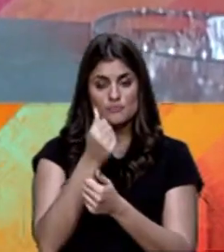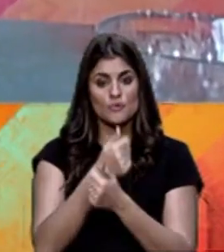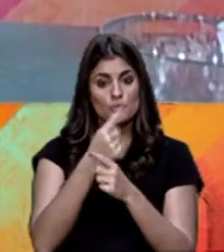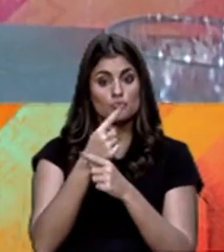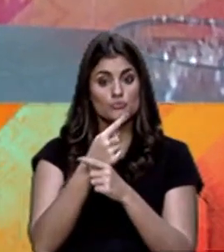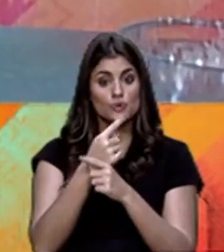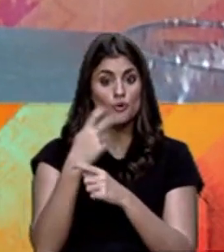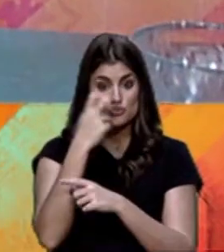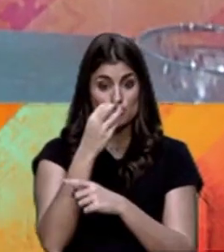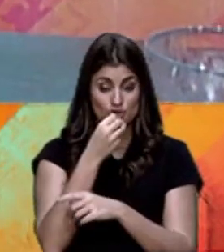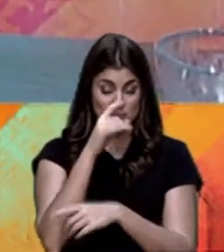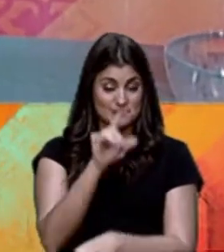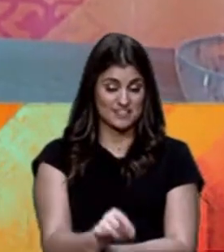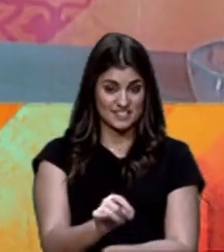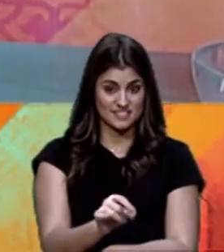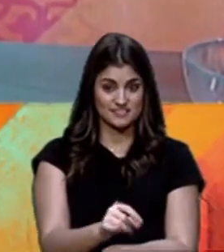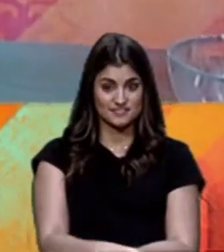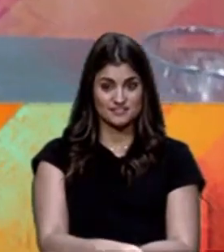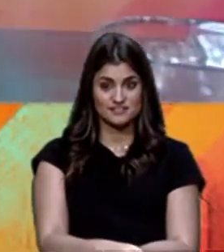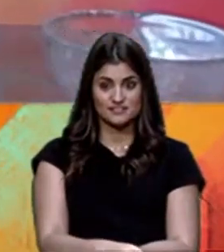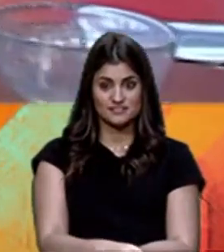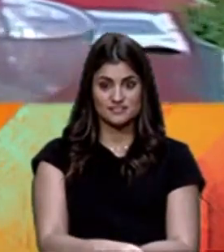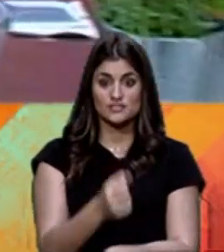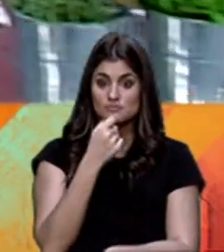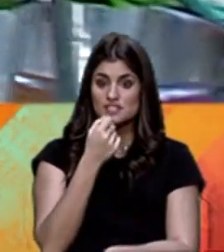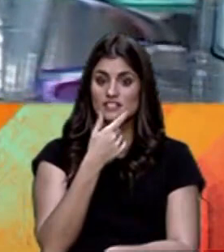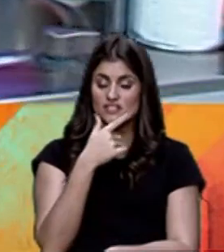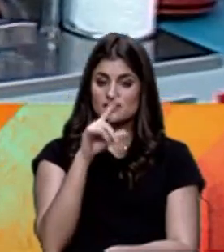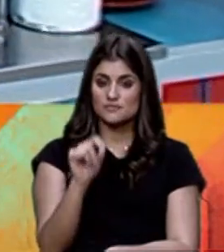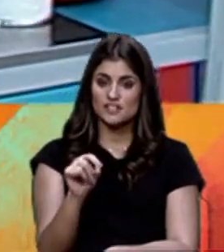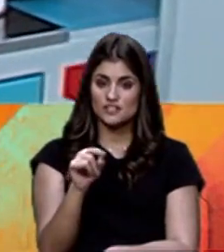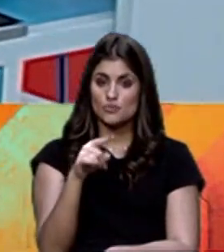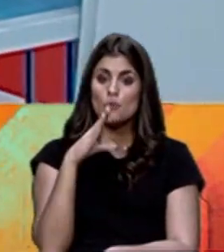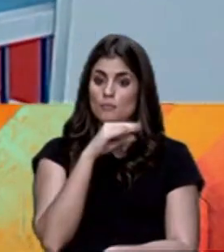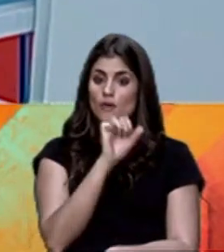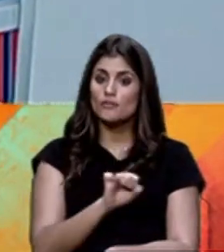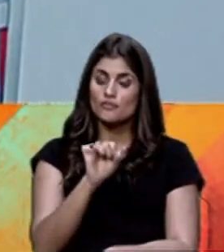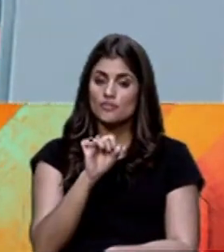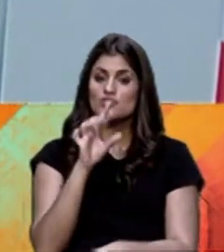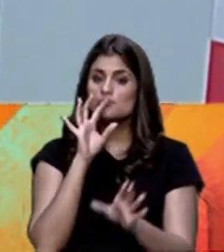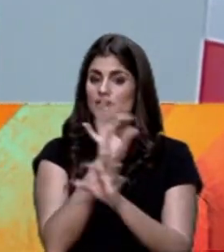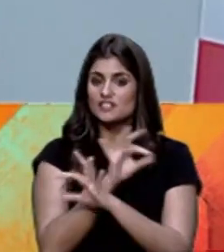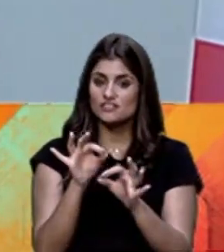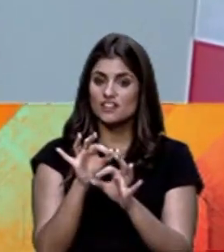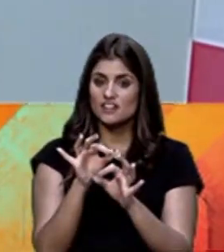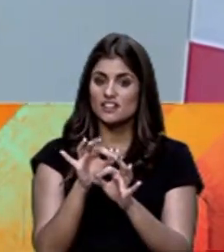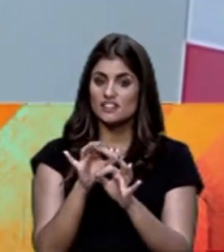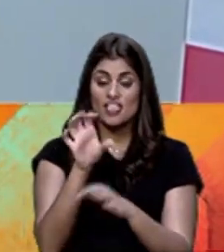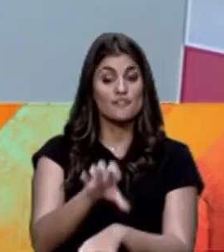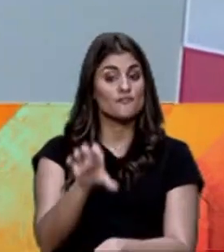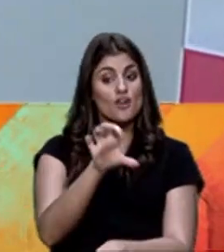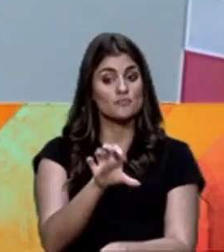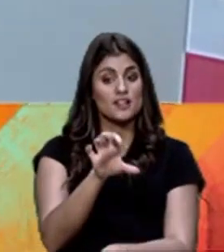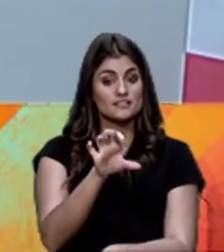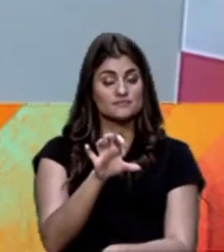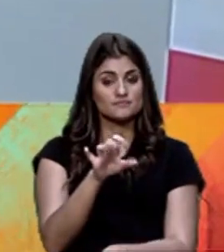comem. E mais umas azeitoninhas. E não é que o teu pãozinho, Jorge, ficou uma categoria, quer dizer, de aspecto,